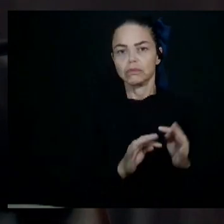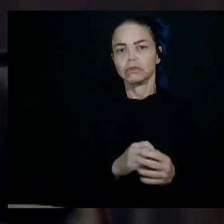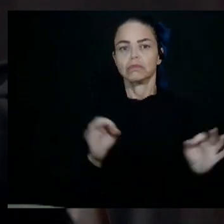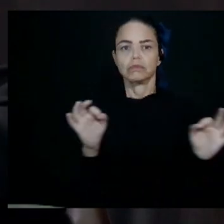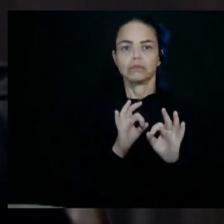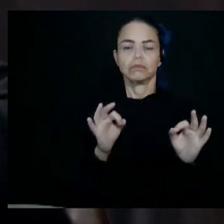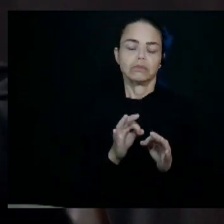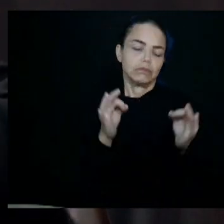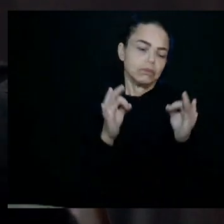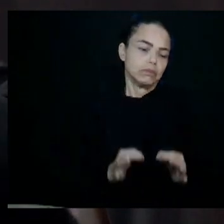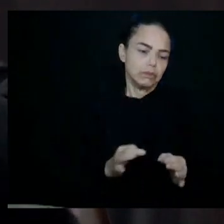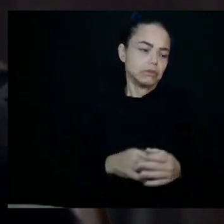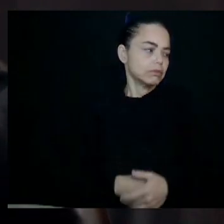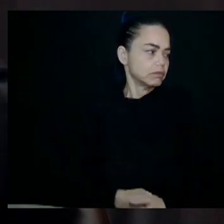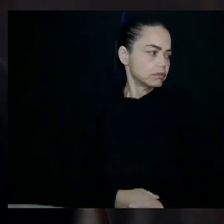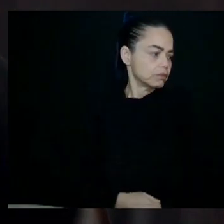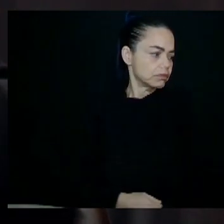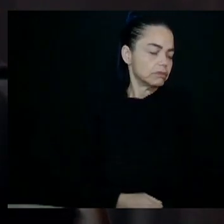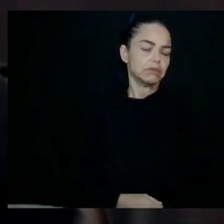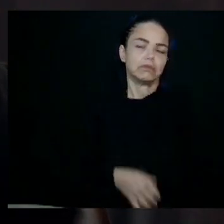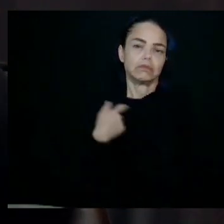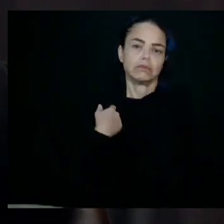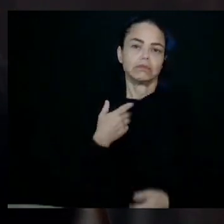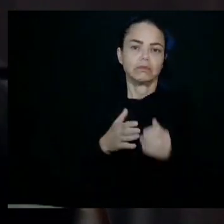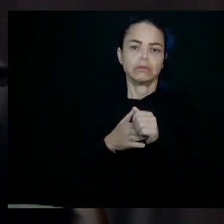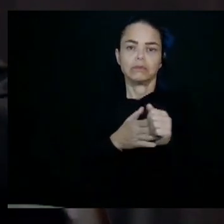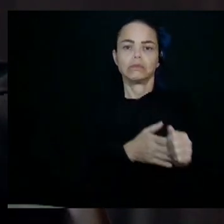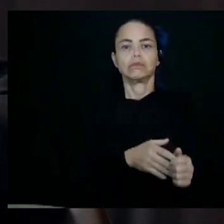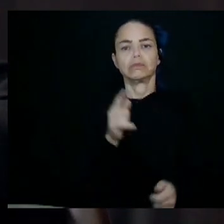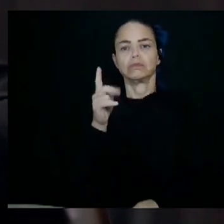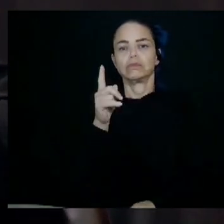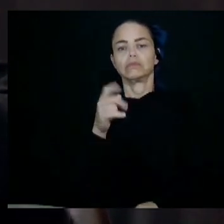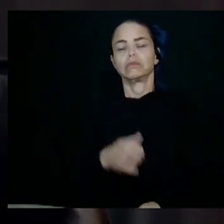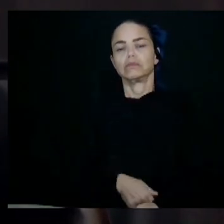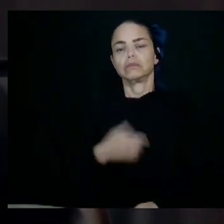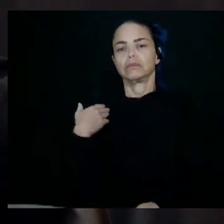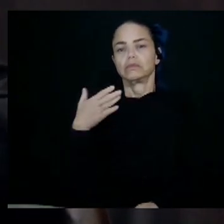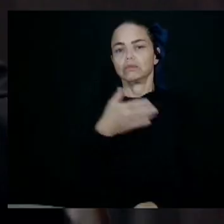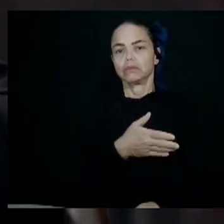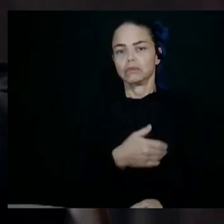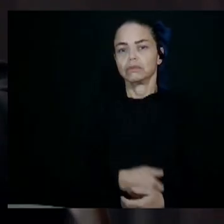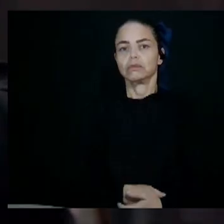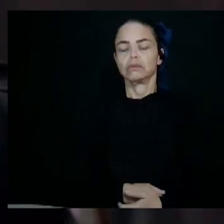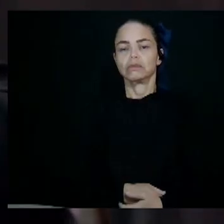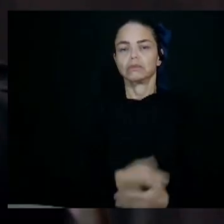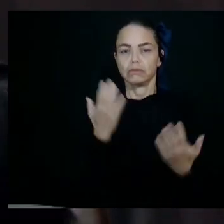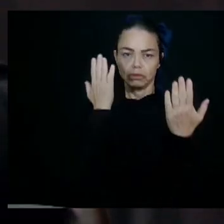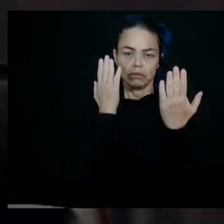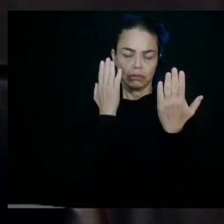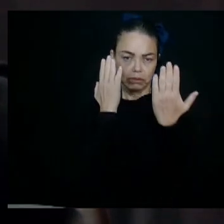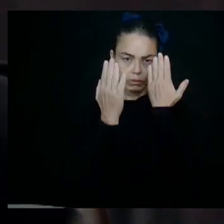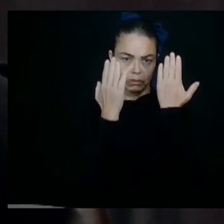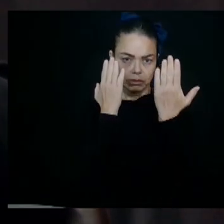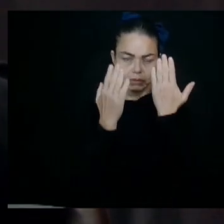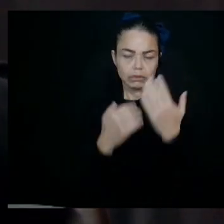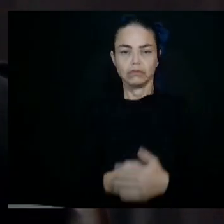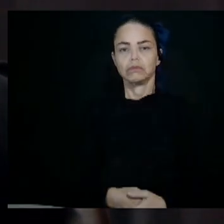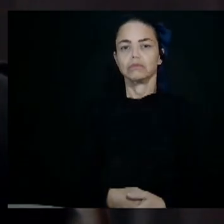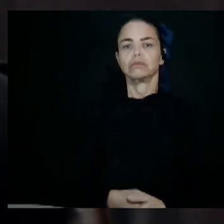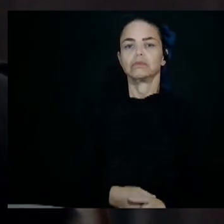acertava. Bem, me encaminharam, depois de muito tempo eu consegui ser encaminhada para psiquiatria da Unicamp e comecei.